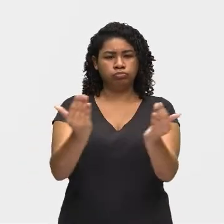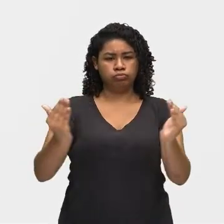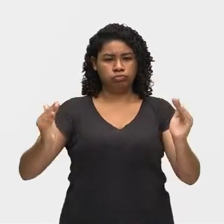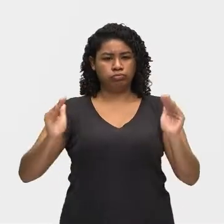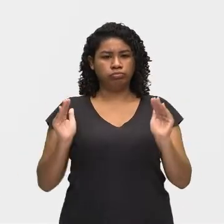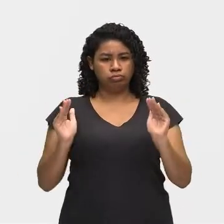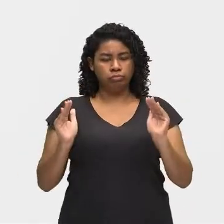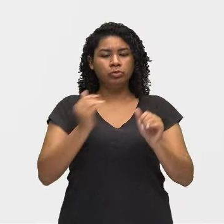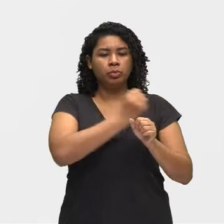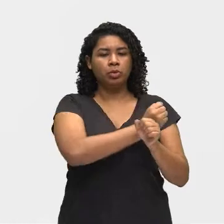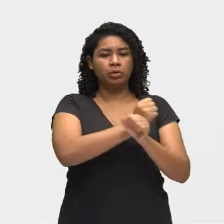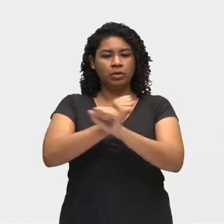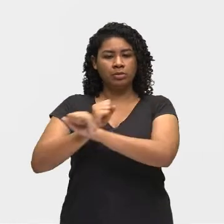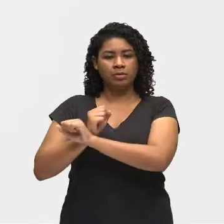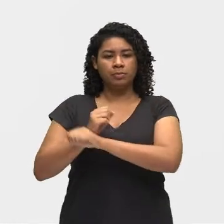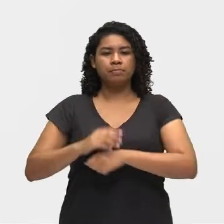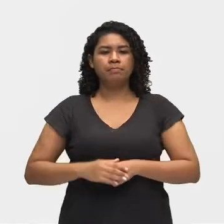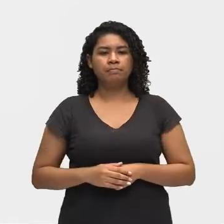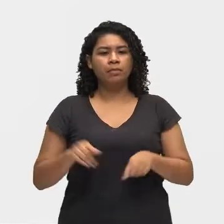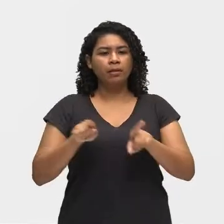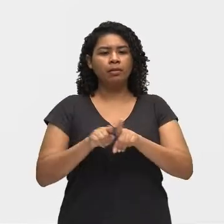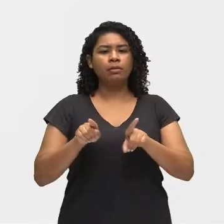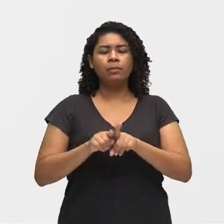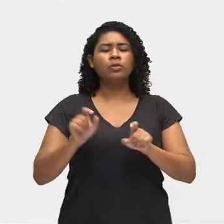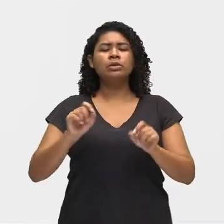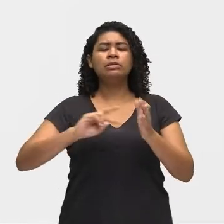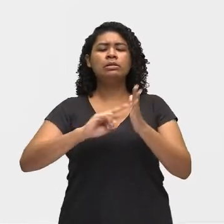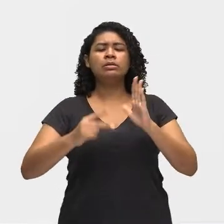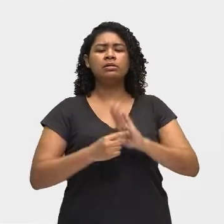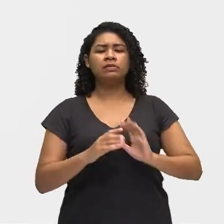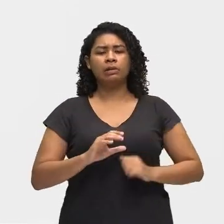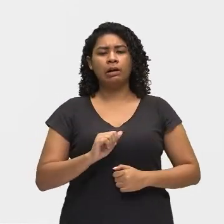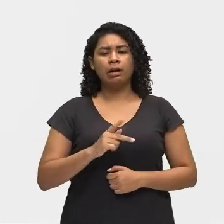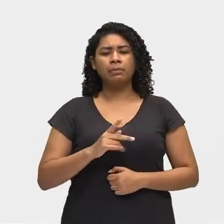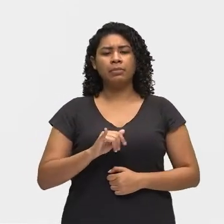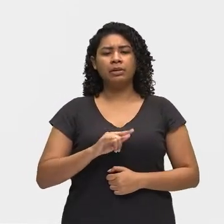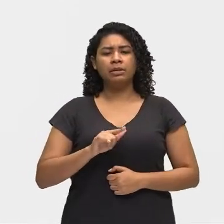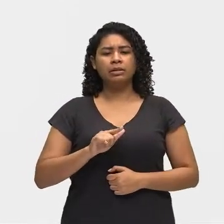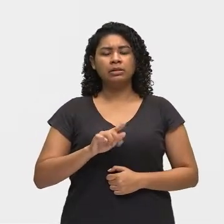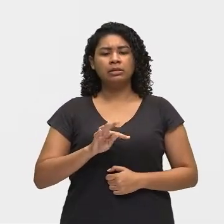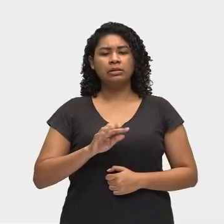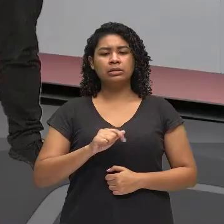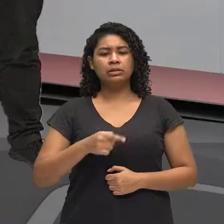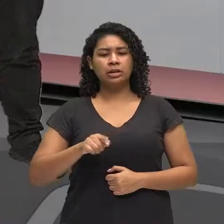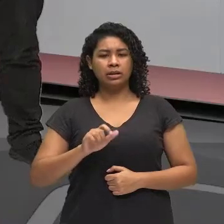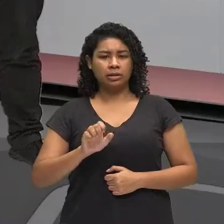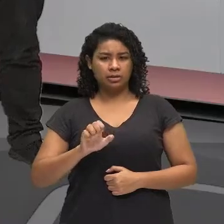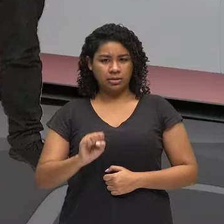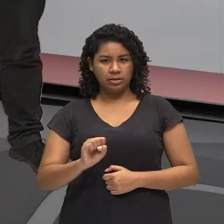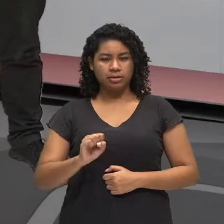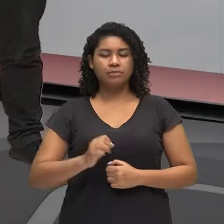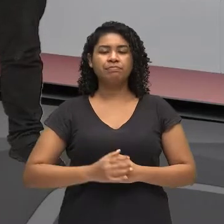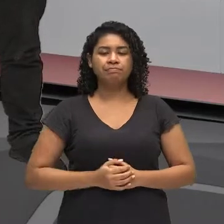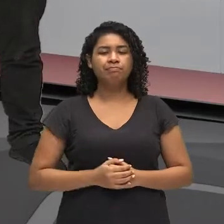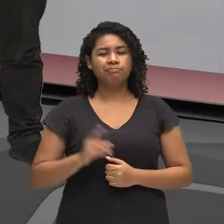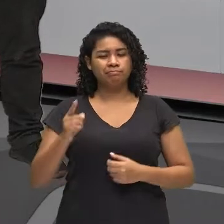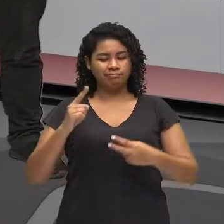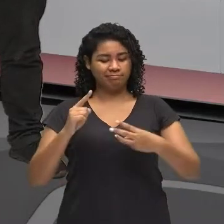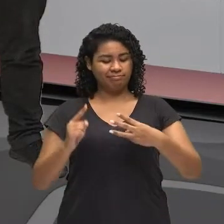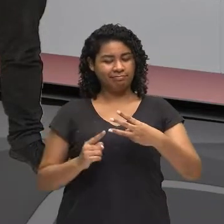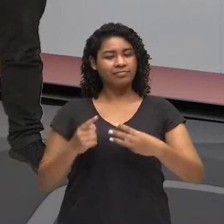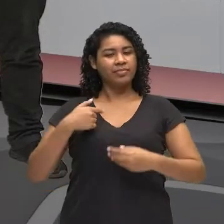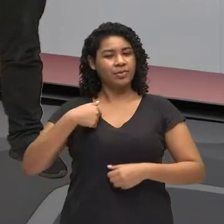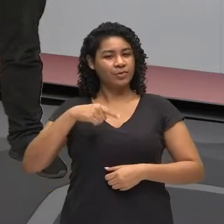o sistema de capitães de aldeia, ok? Então são algumas características que vão nos ajudar a compreender um pouco